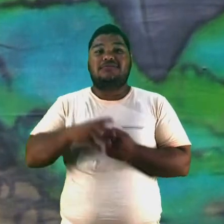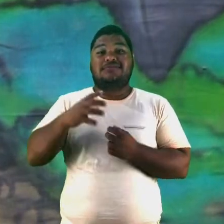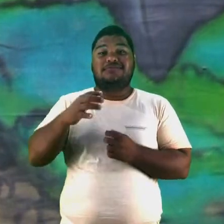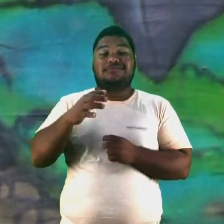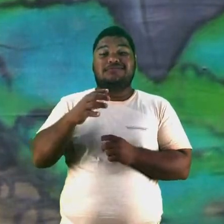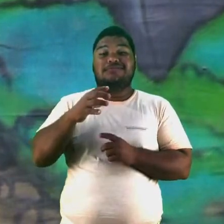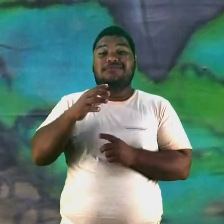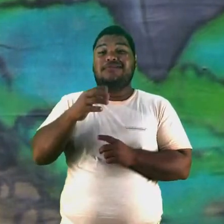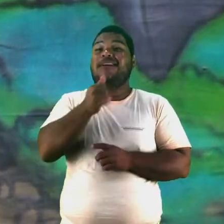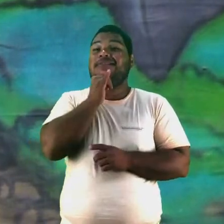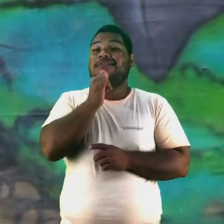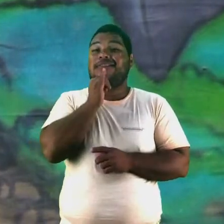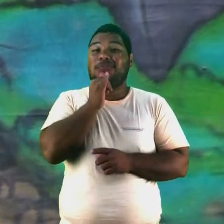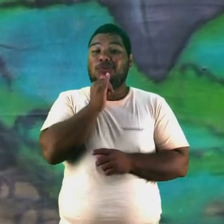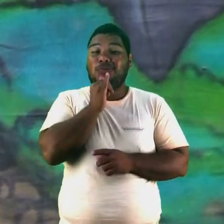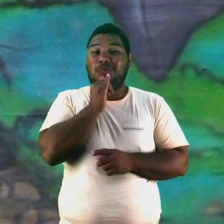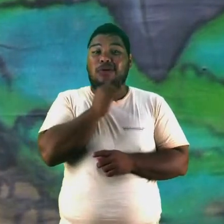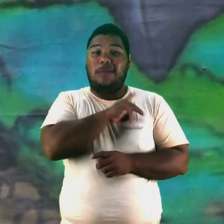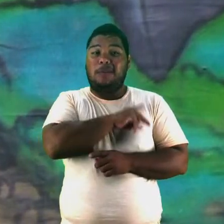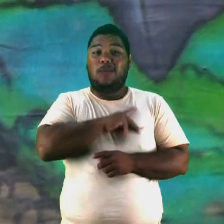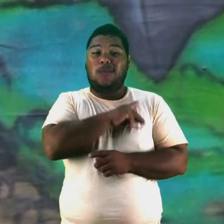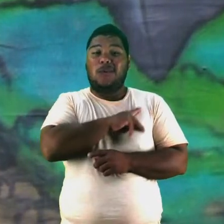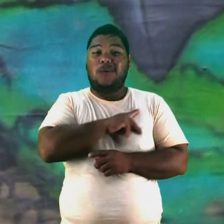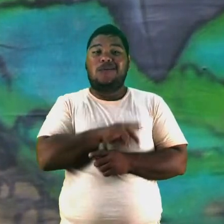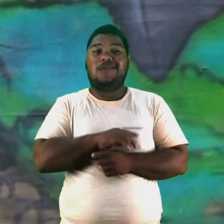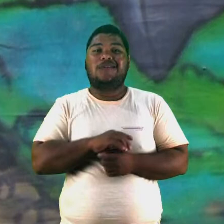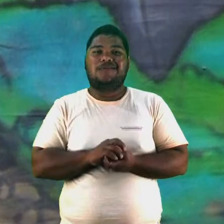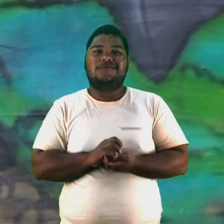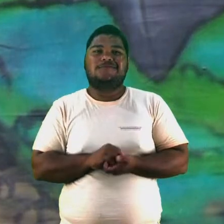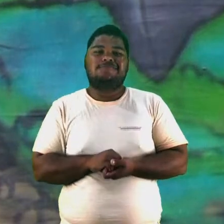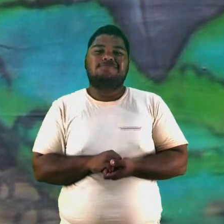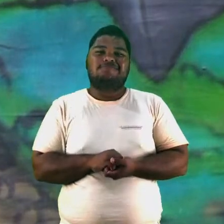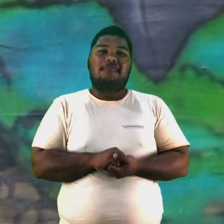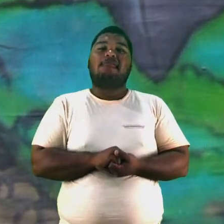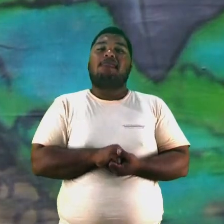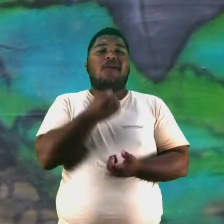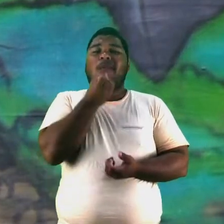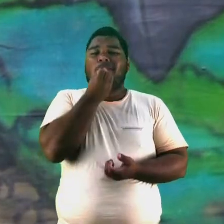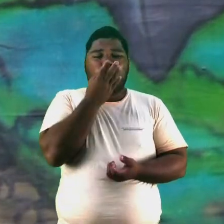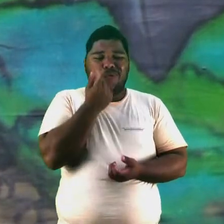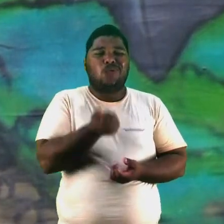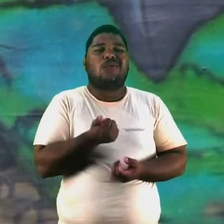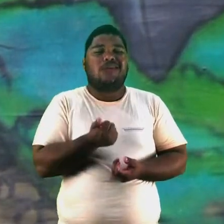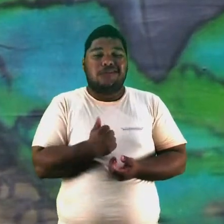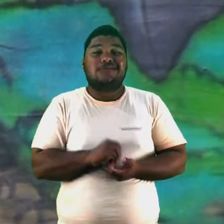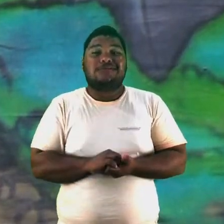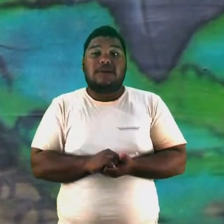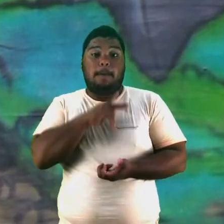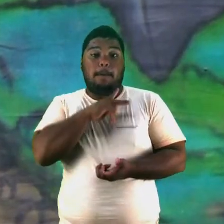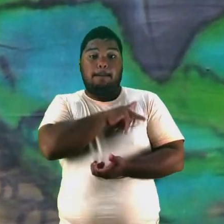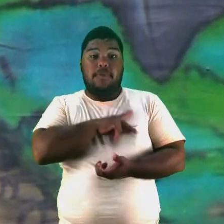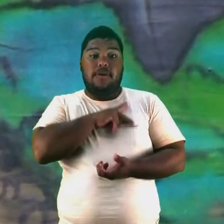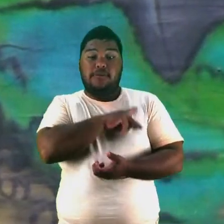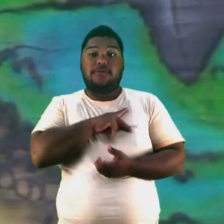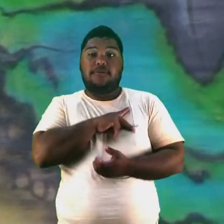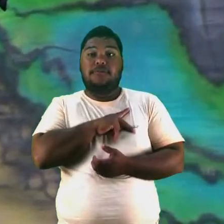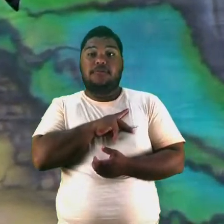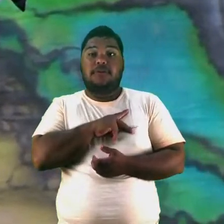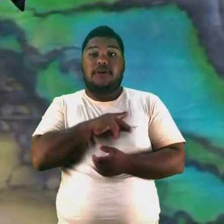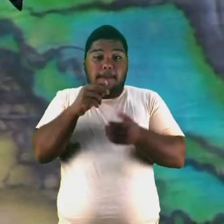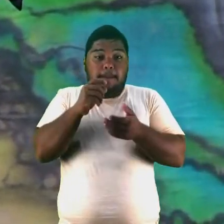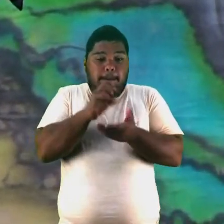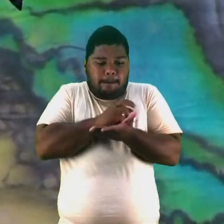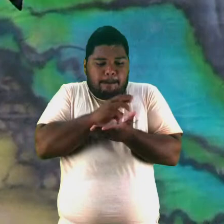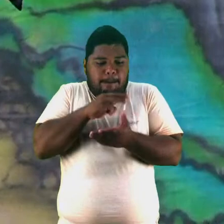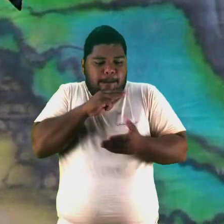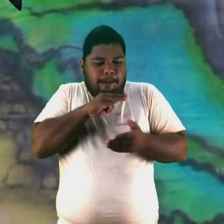apóstolo Pedro, o próprio evangelho que recebe o nome de Marcos, há muitas evidências que era Pedro falando e Marcos escrevendo,